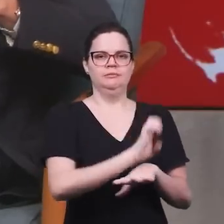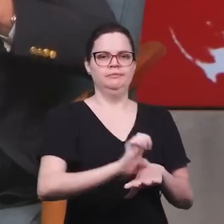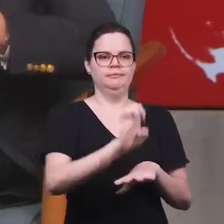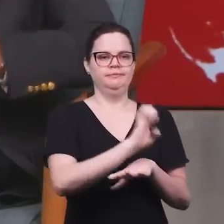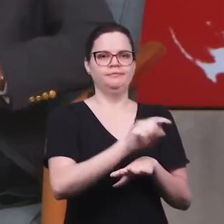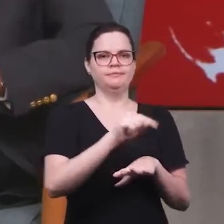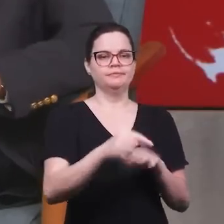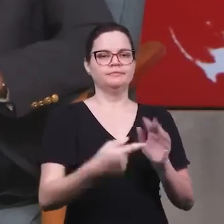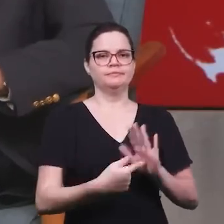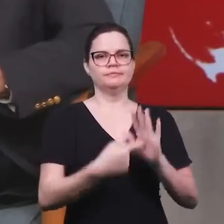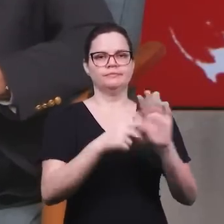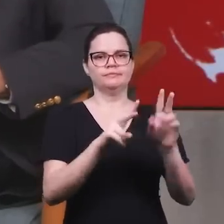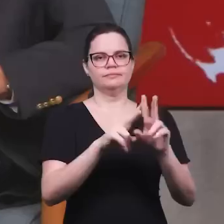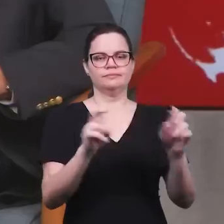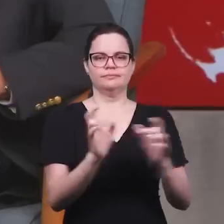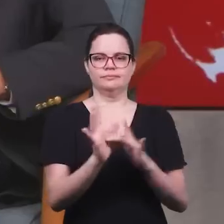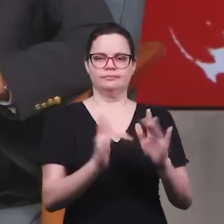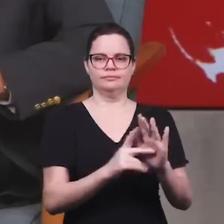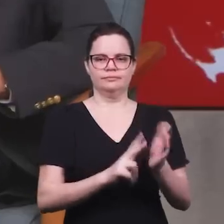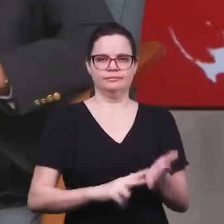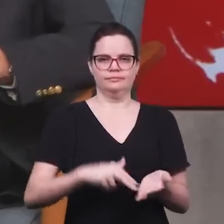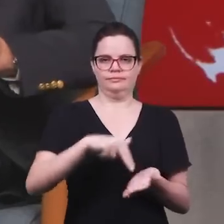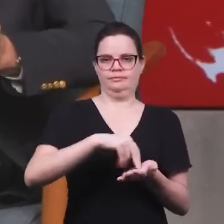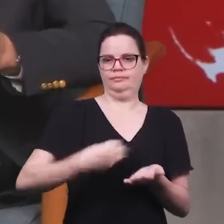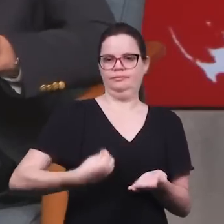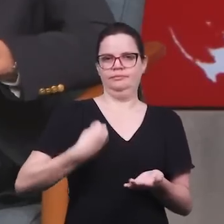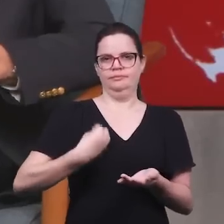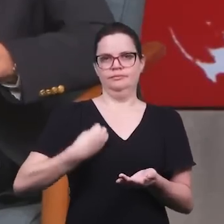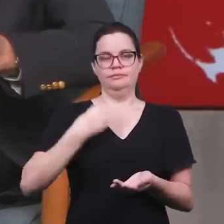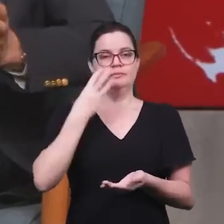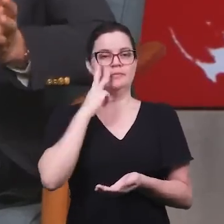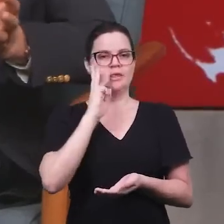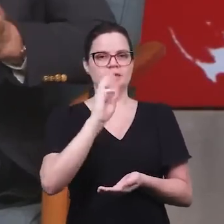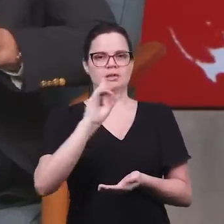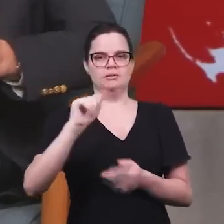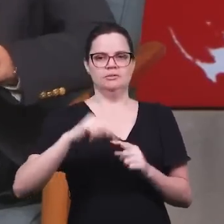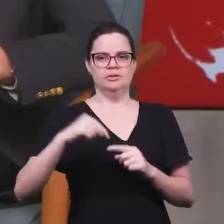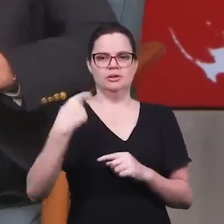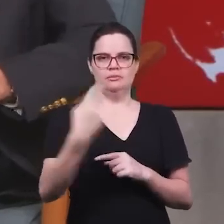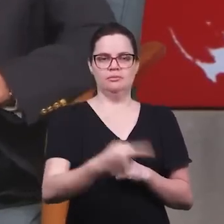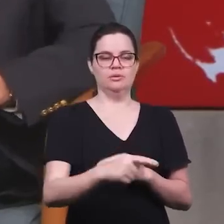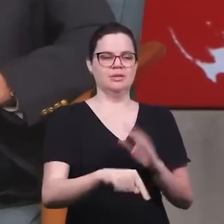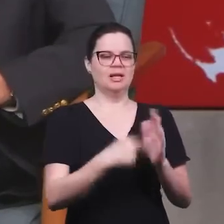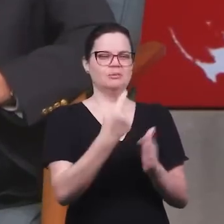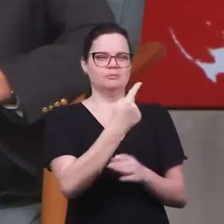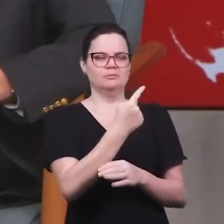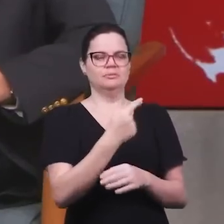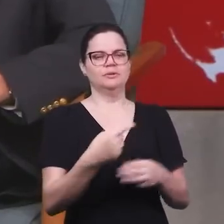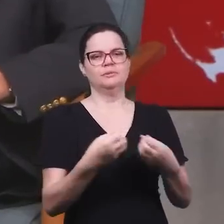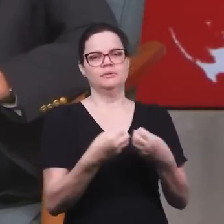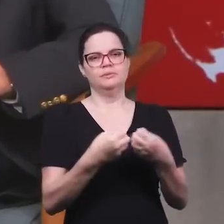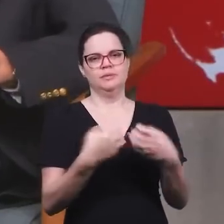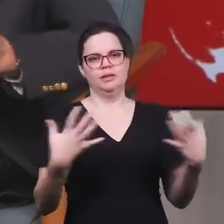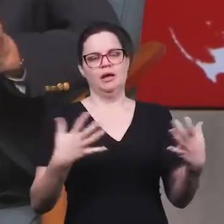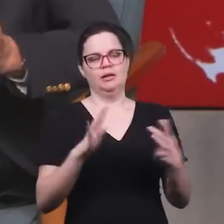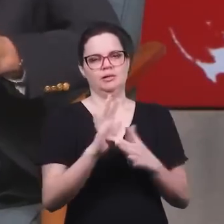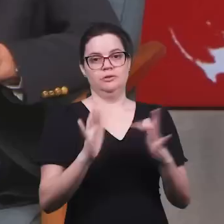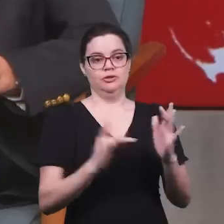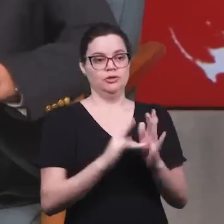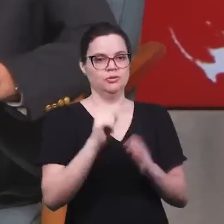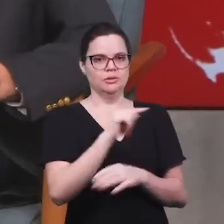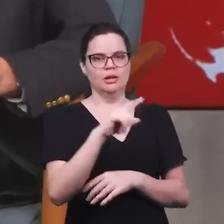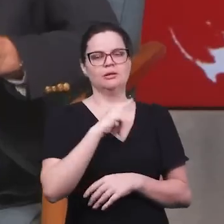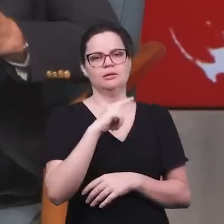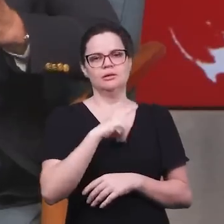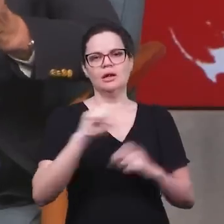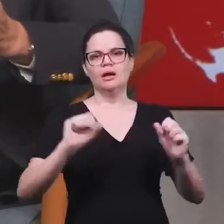terceiro dia, como descreve de maneira maravilhosa o primeiro milagre de Jesus, as bodas de Caná, o terceiro